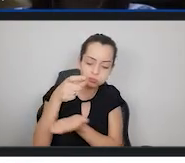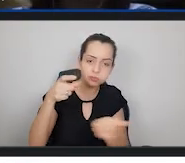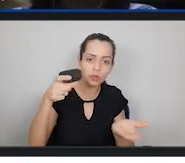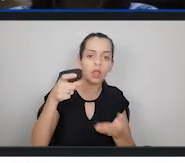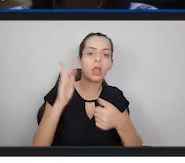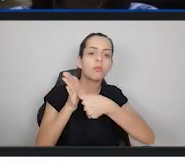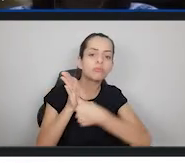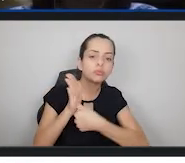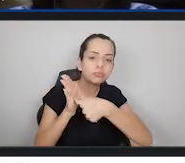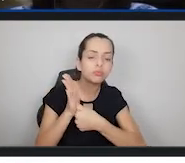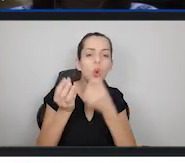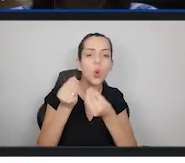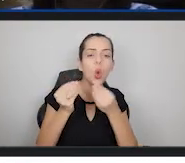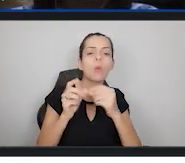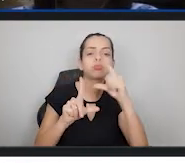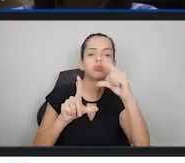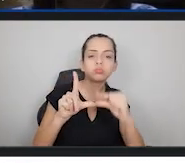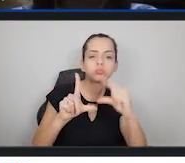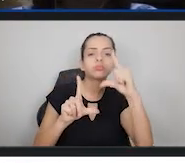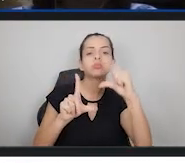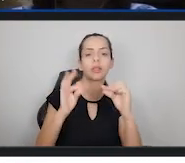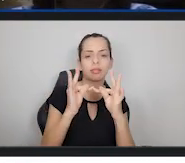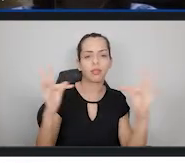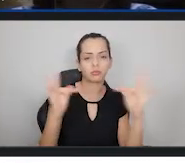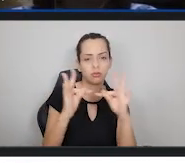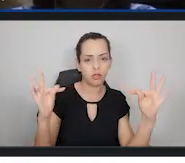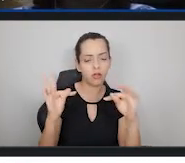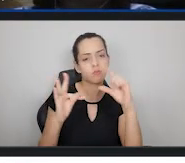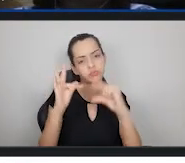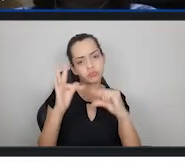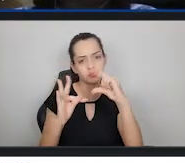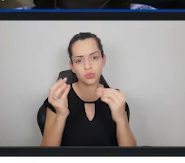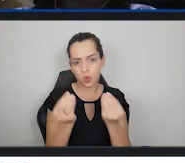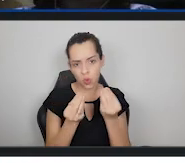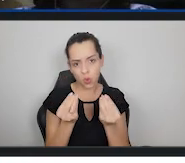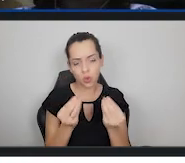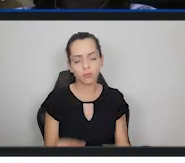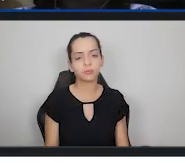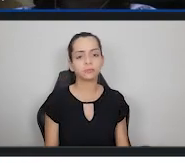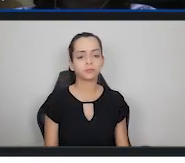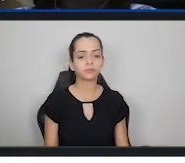kV. Isso aqui é a parte de refrigeração dele, o tanque, tá?